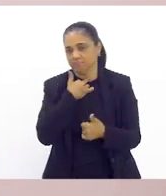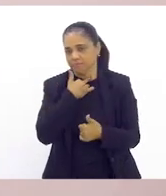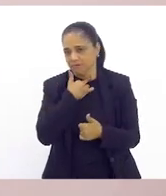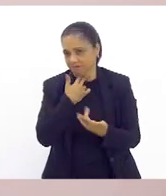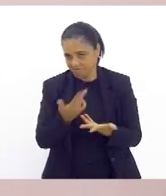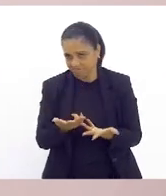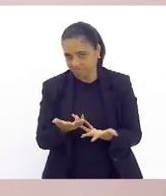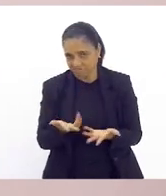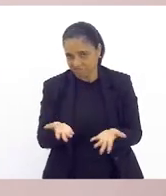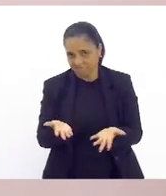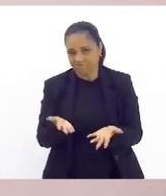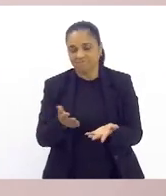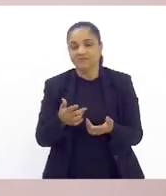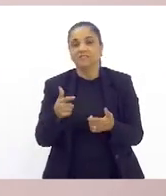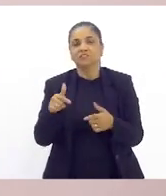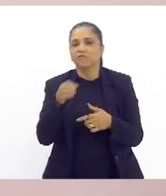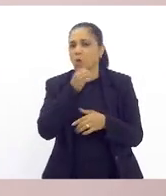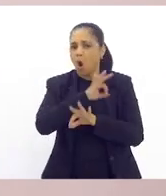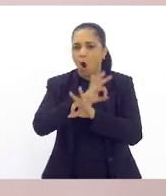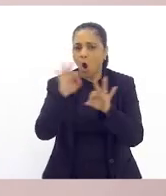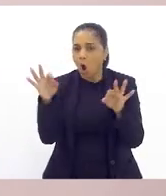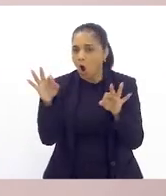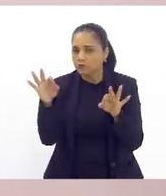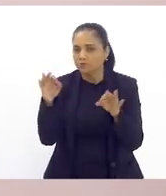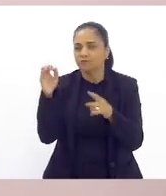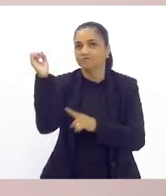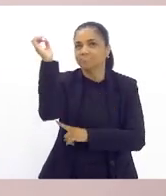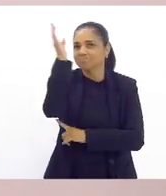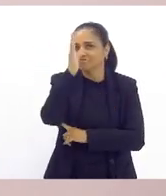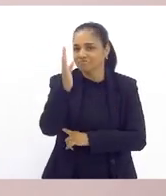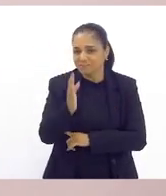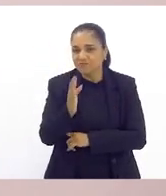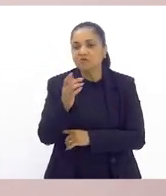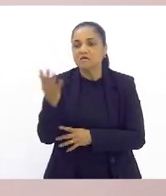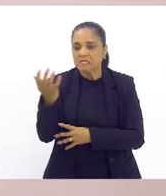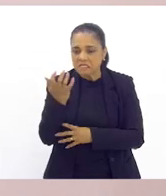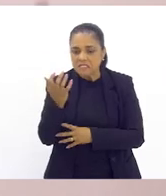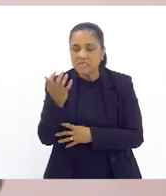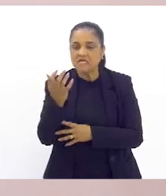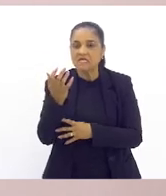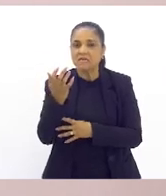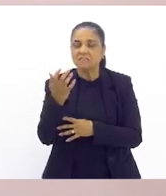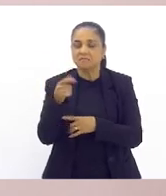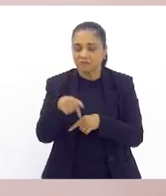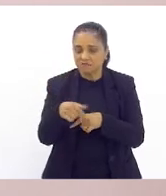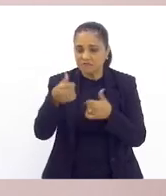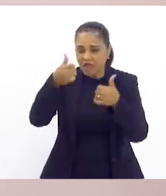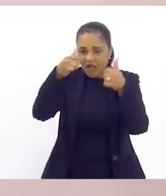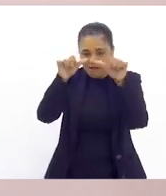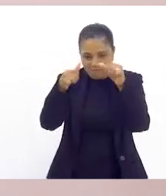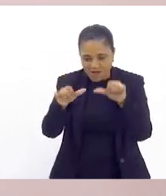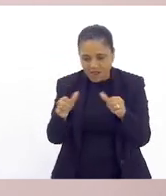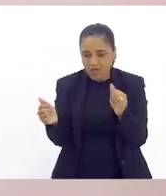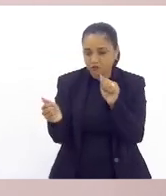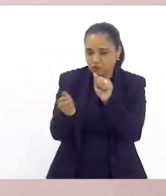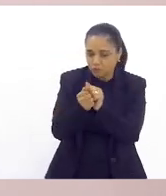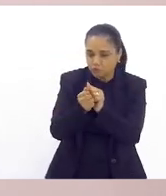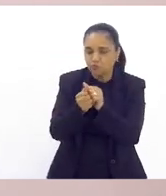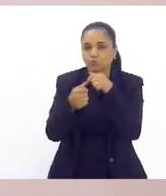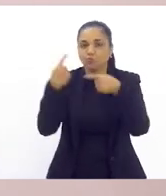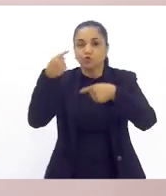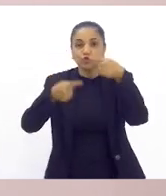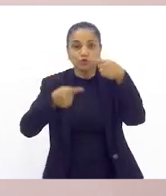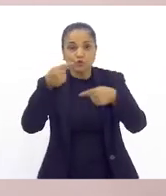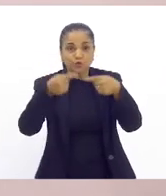benchmark em nível nacional e é uma ideia que a gente gostaria de trazer aqui para a gente avaliar de forma conjunta discutir